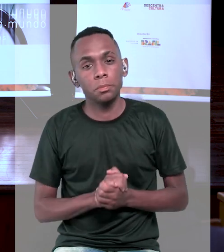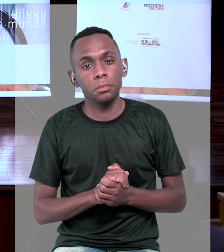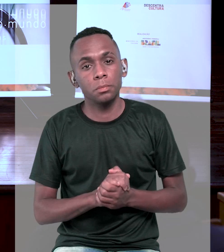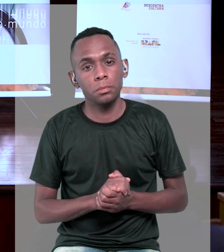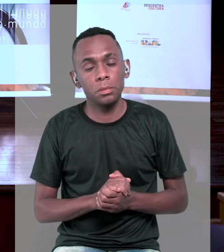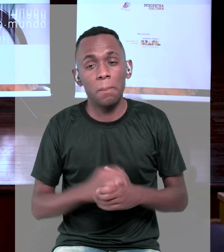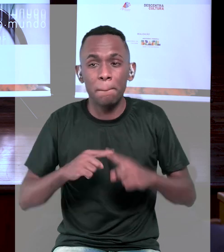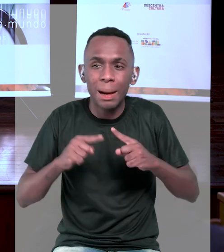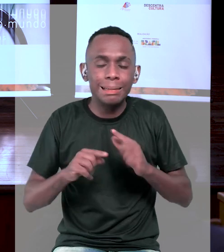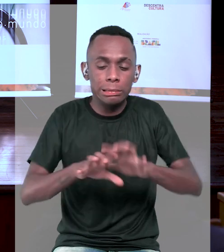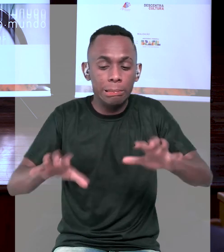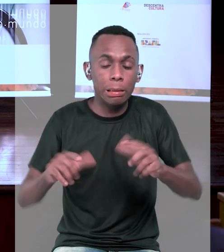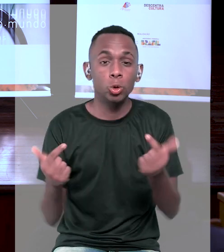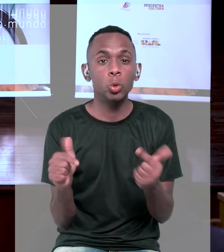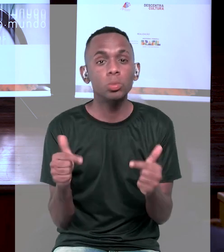indistingue